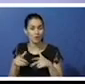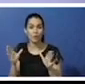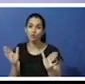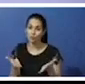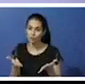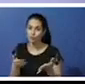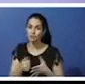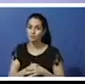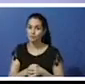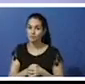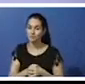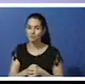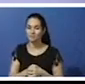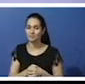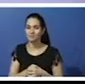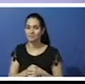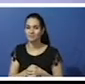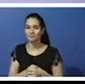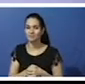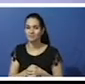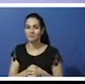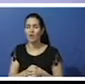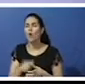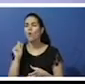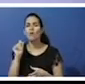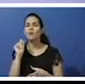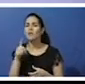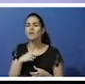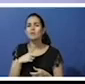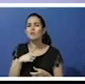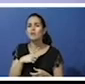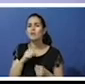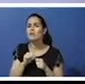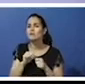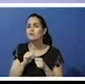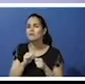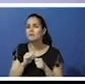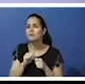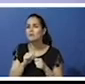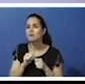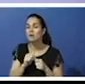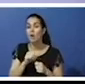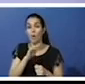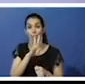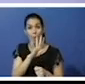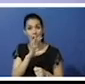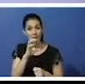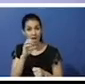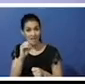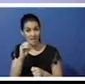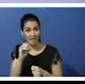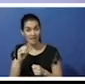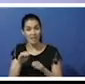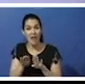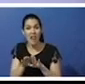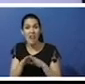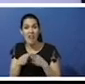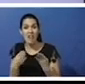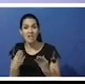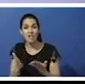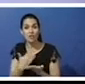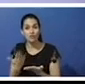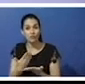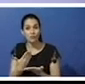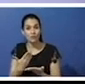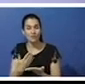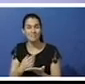as crianças, tá? Então, o que eu tenho sempre? 40 livros. Pede para a criança